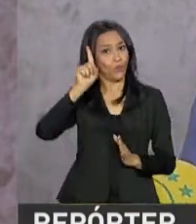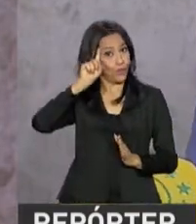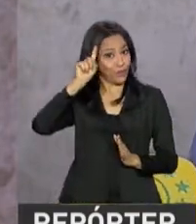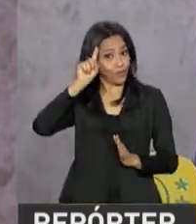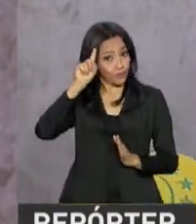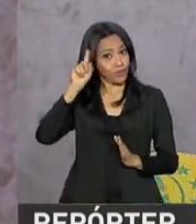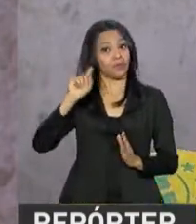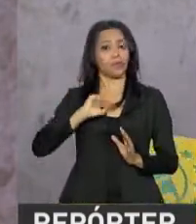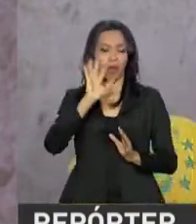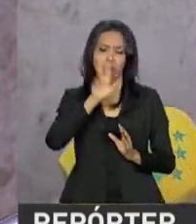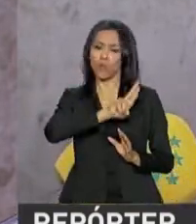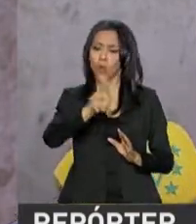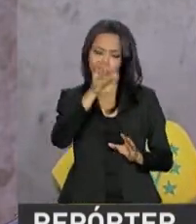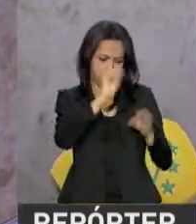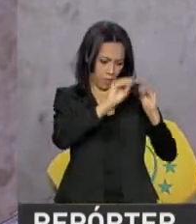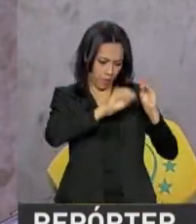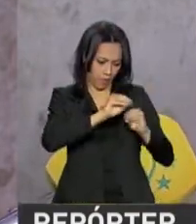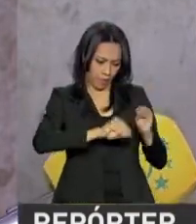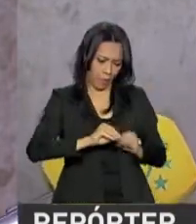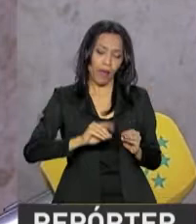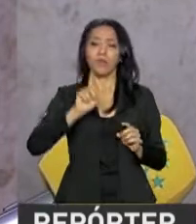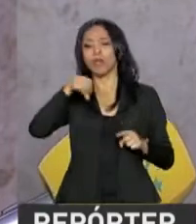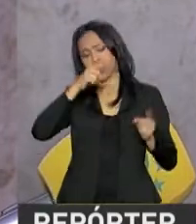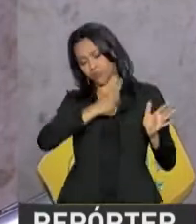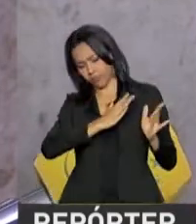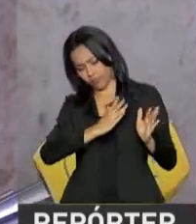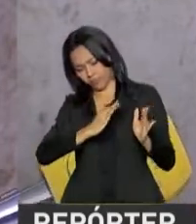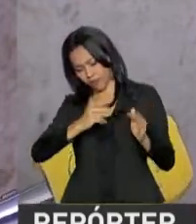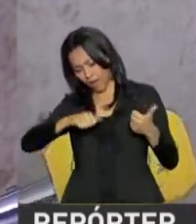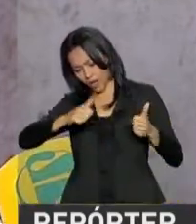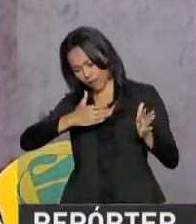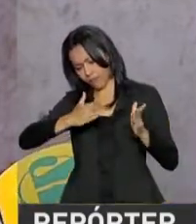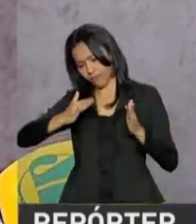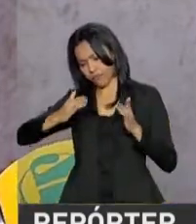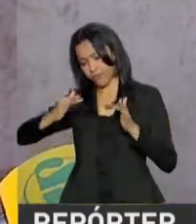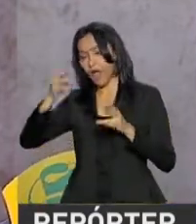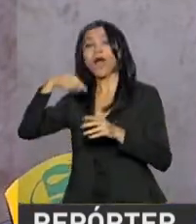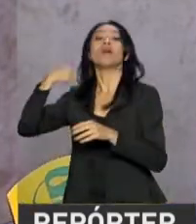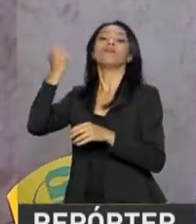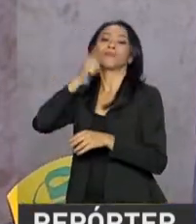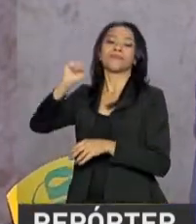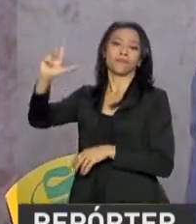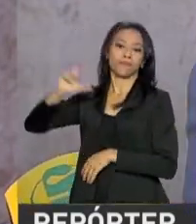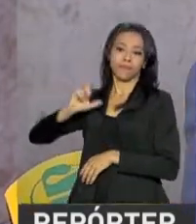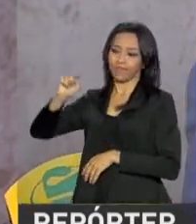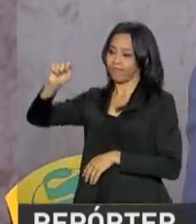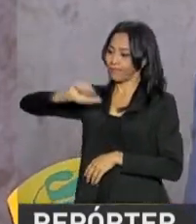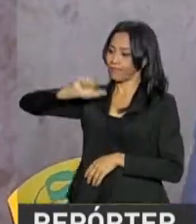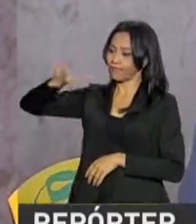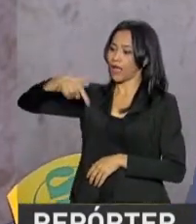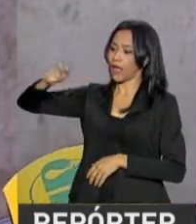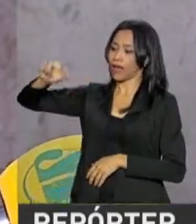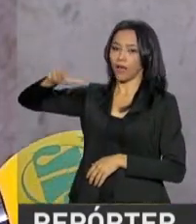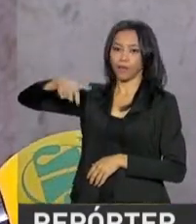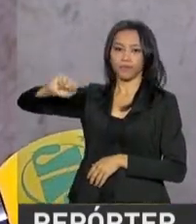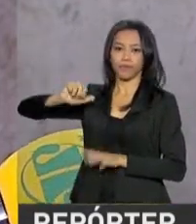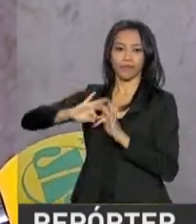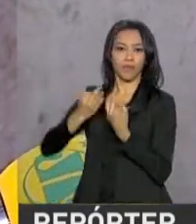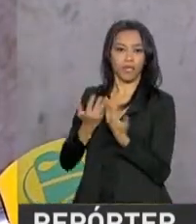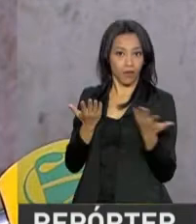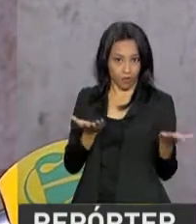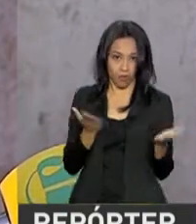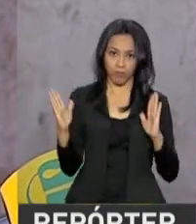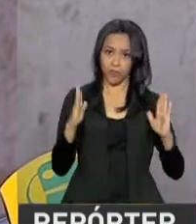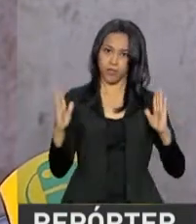preenchimento do cadastro e se forem elegi miss é a entrada no bolso e juntando os reajustes ea redução da